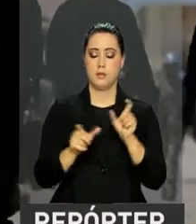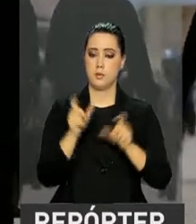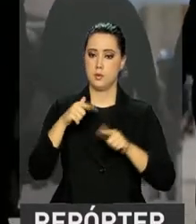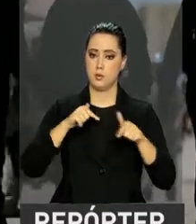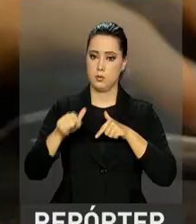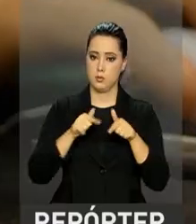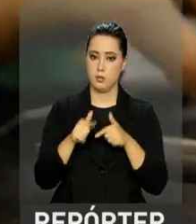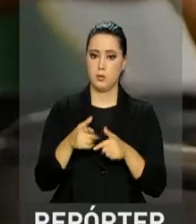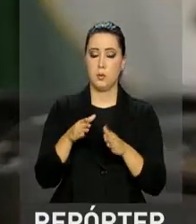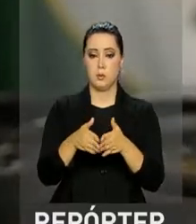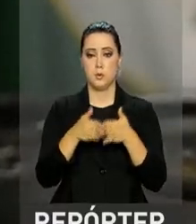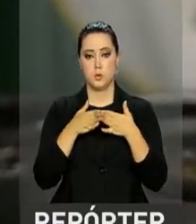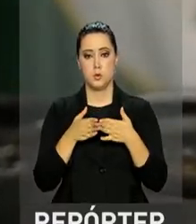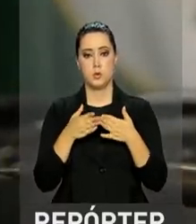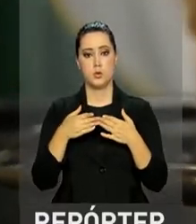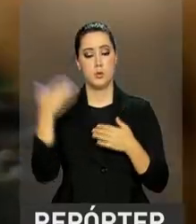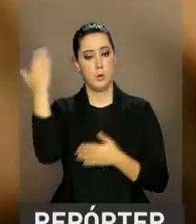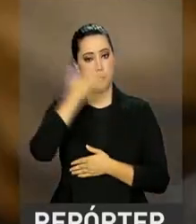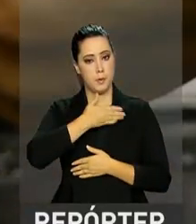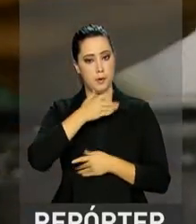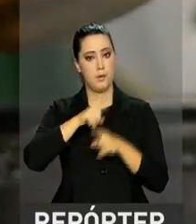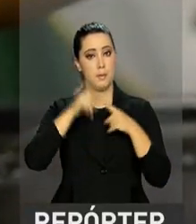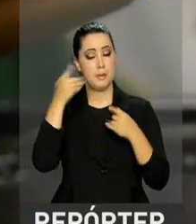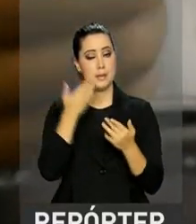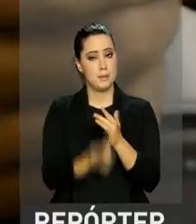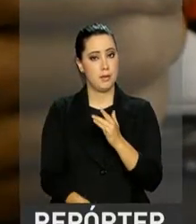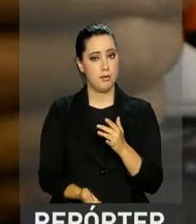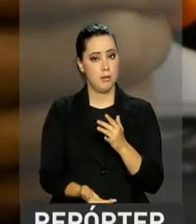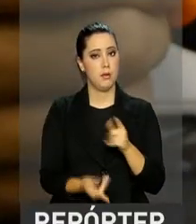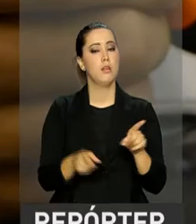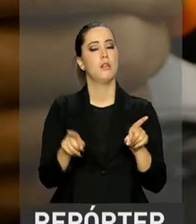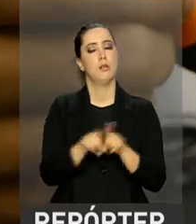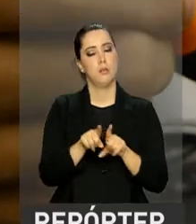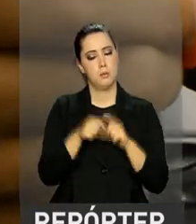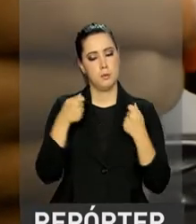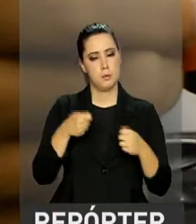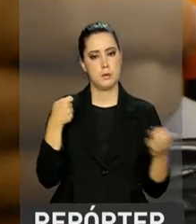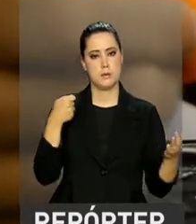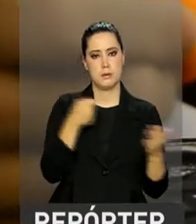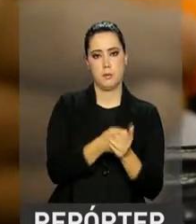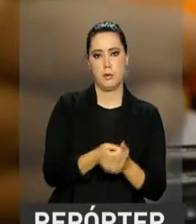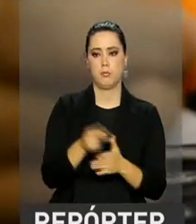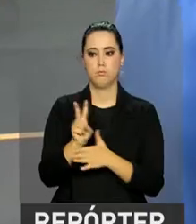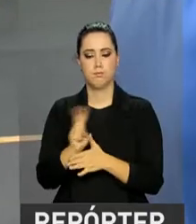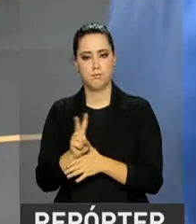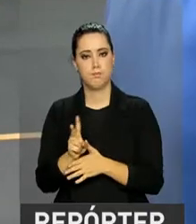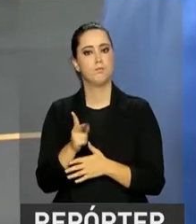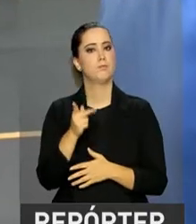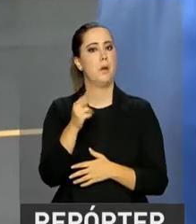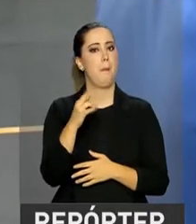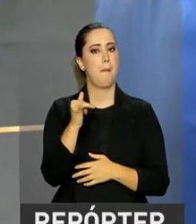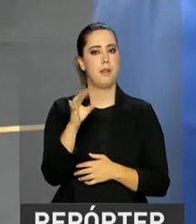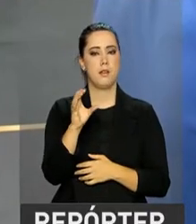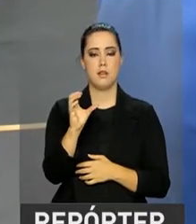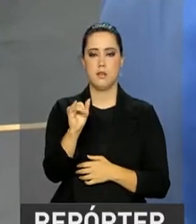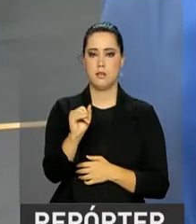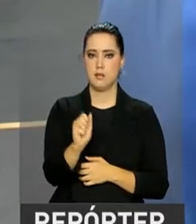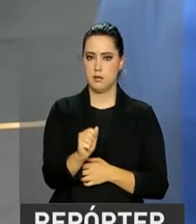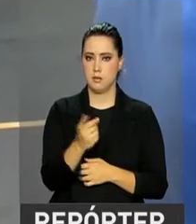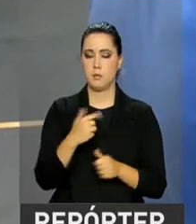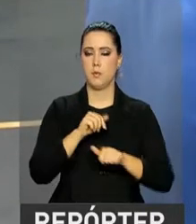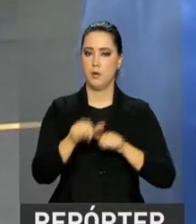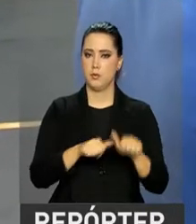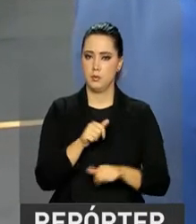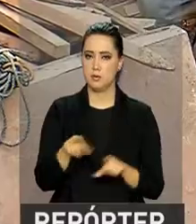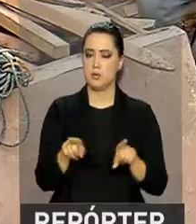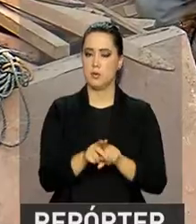pedir uma prova pericial e perder a ação ele também terá de pagar pela perícia a mudança também sobre o valor dos